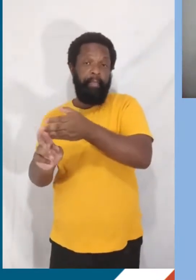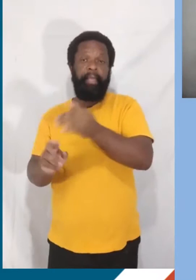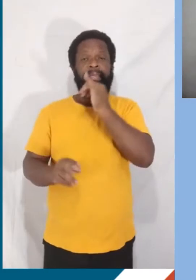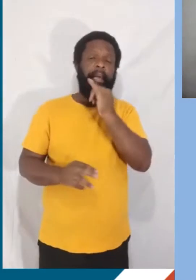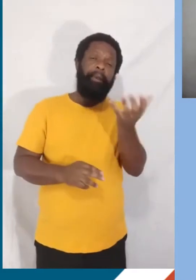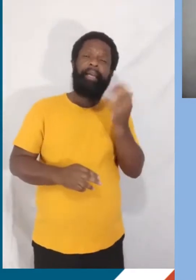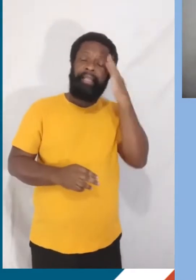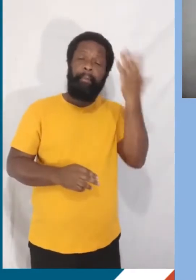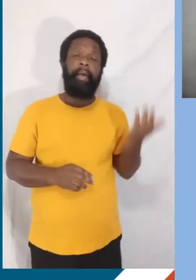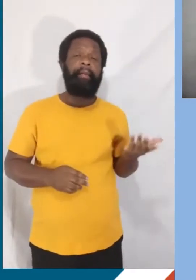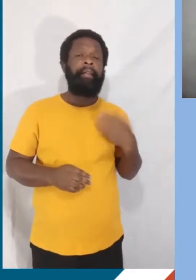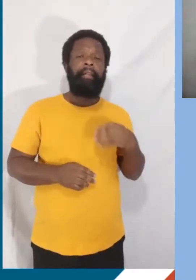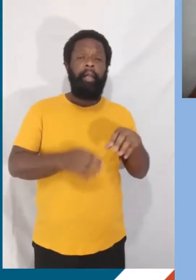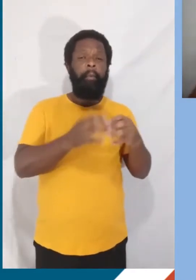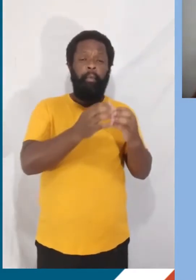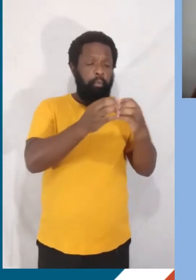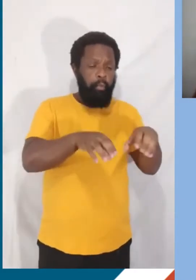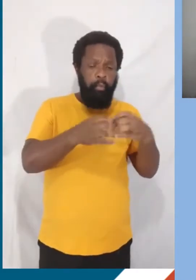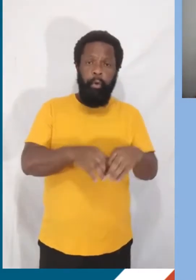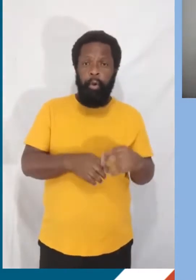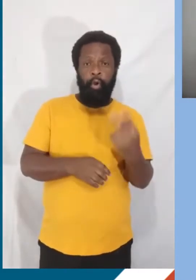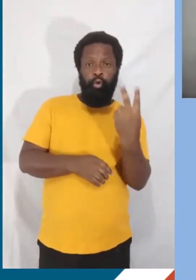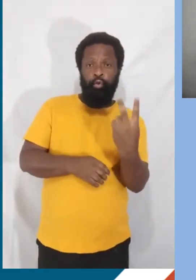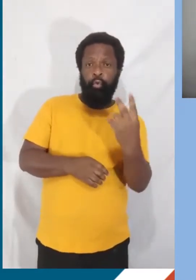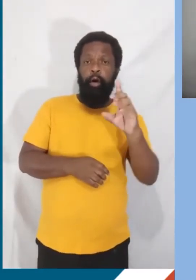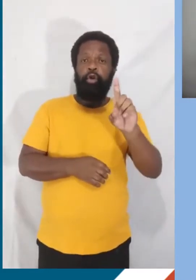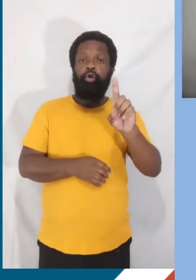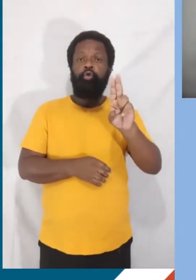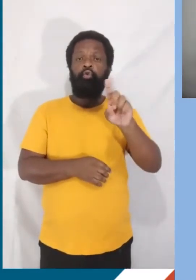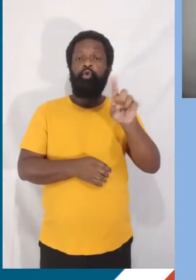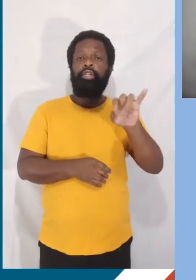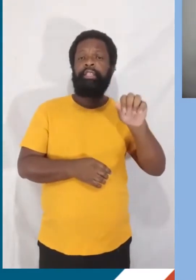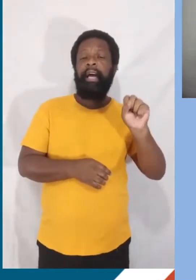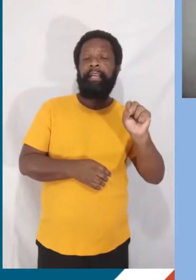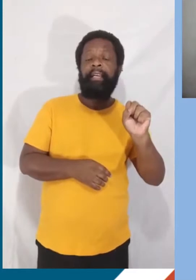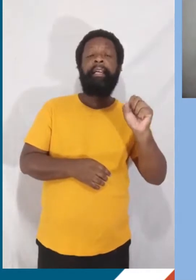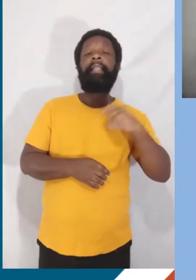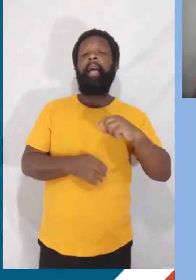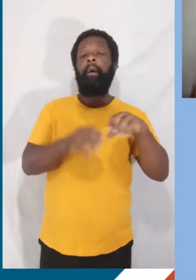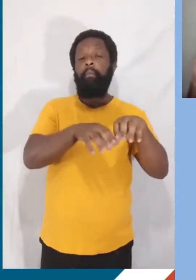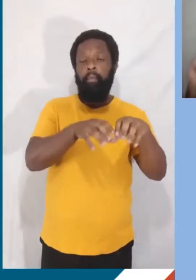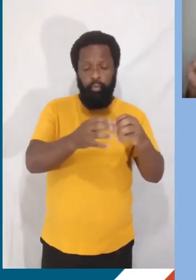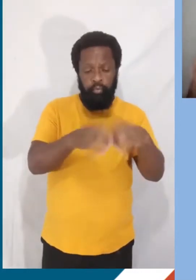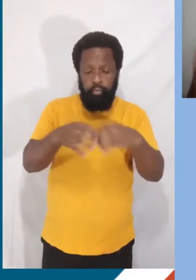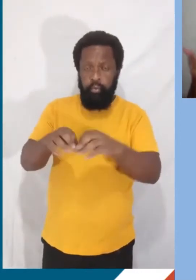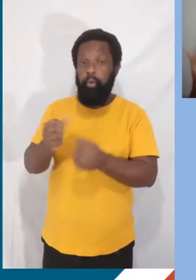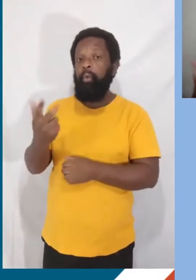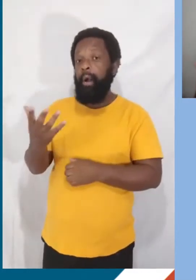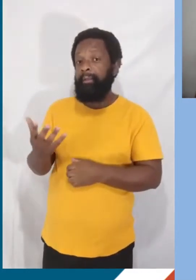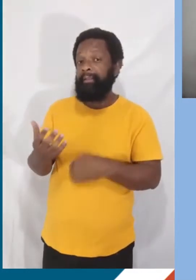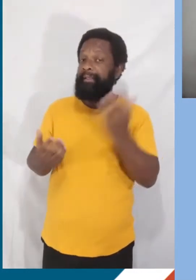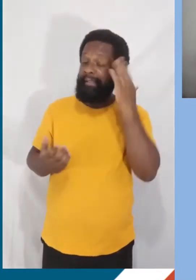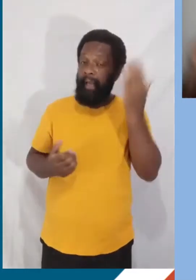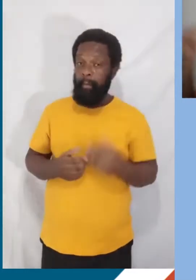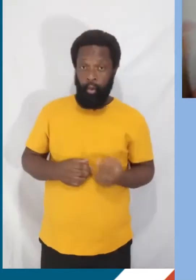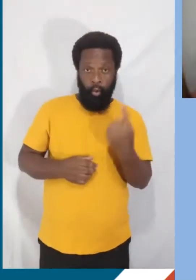referência. Então, se eu quisesse saber, por exemplo, quantos ovos tem em 2 dúzias de ovos? Ora, por meio da minha referência, que você sabe que